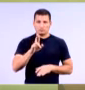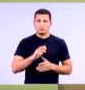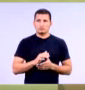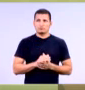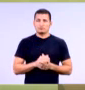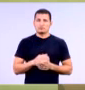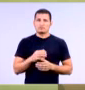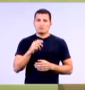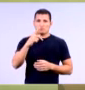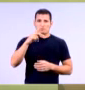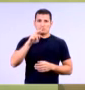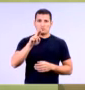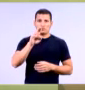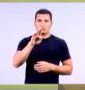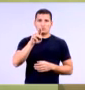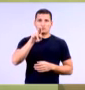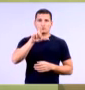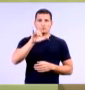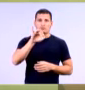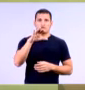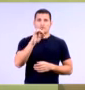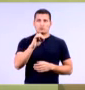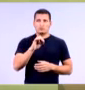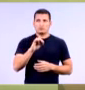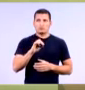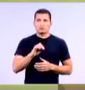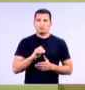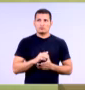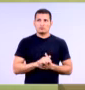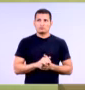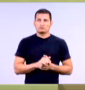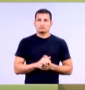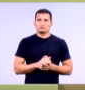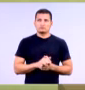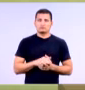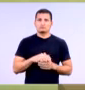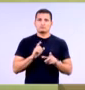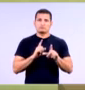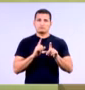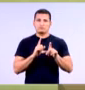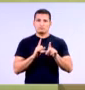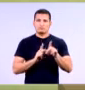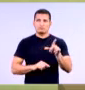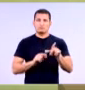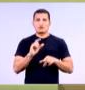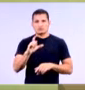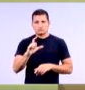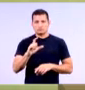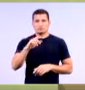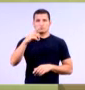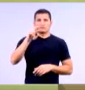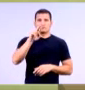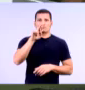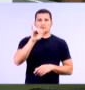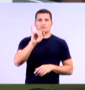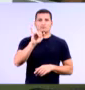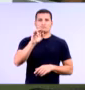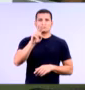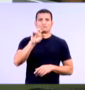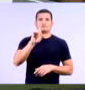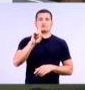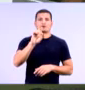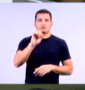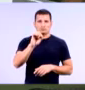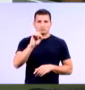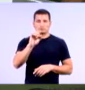sendo público, né, alguns autores dizem assim, pode ser sendo privado, minúscula, sendo público, maiúsculo. Maiúsculo. Tem esse detalhe